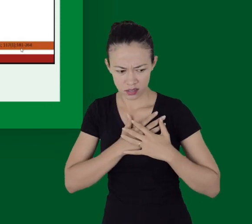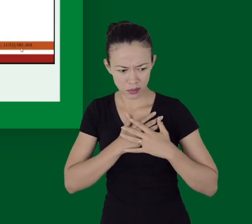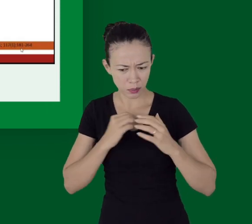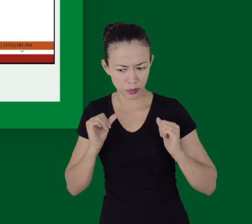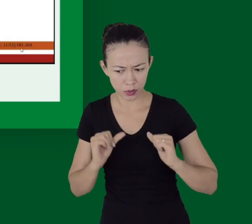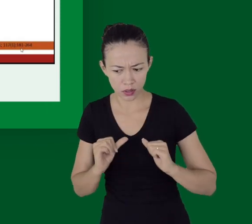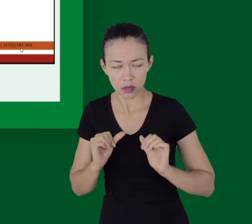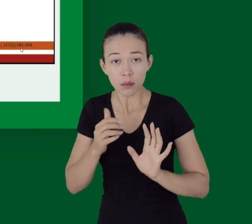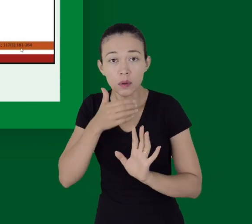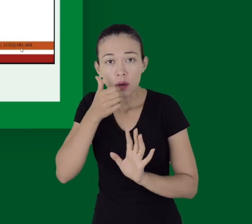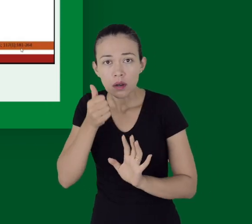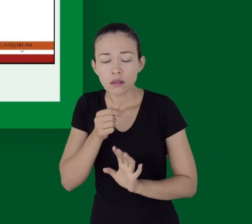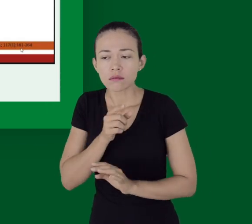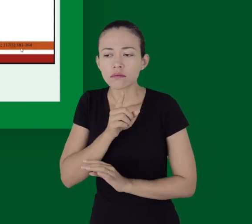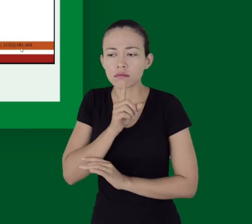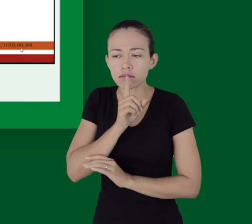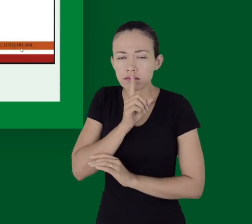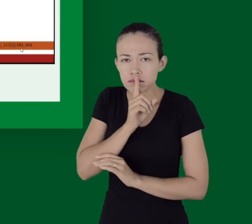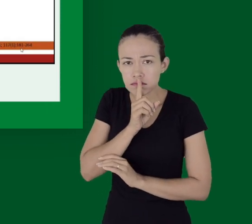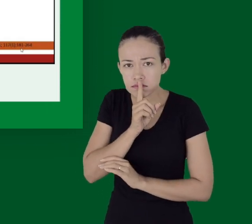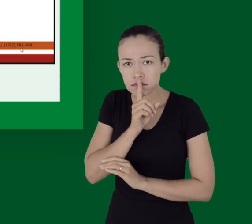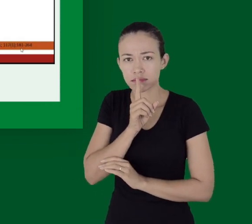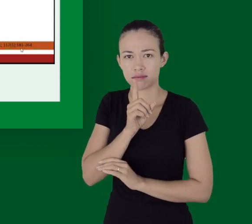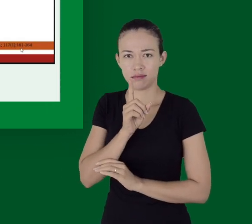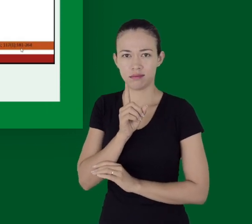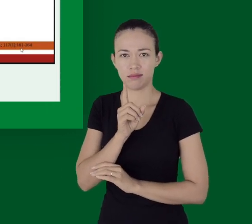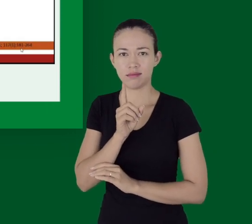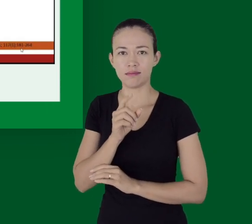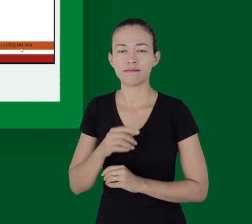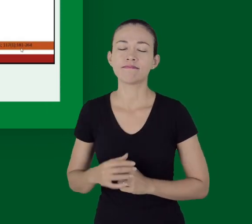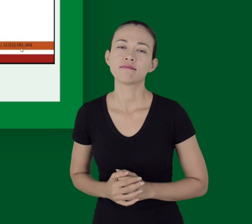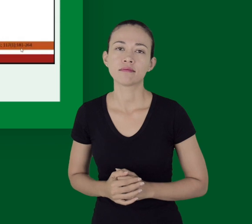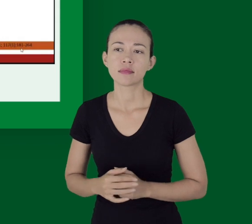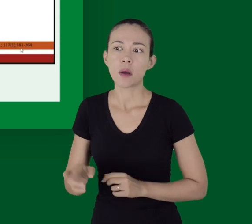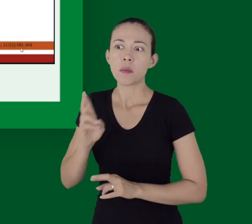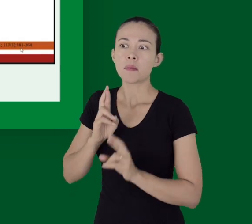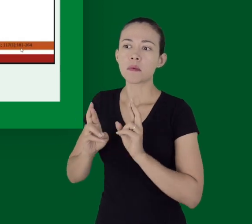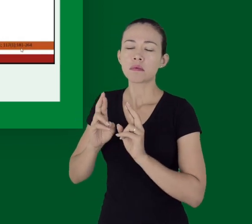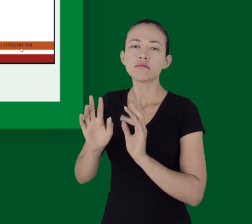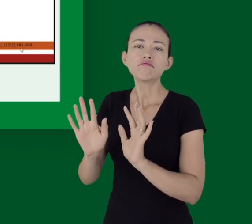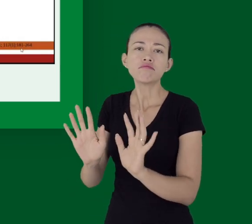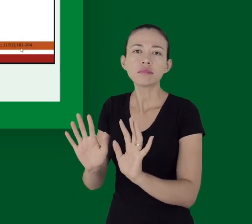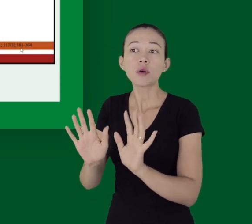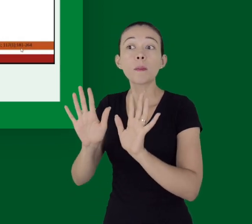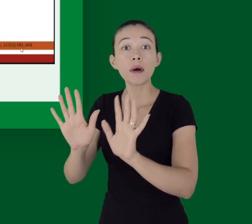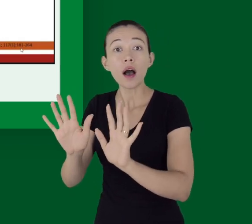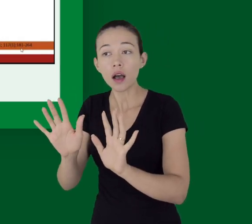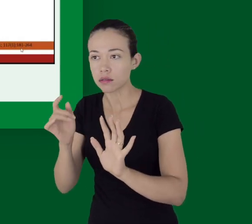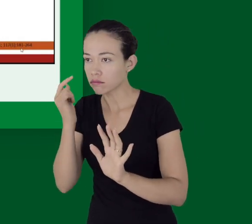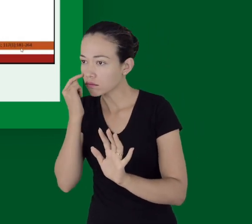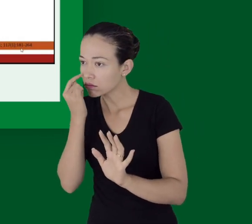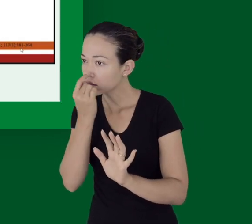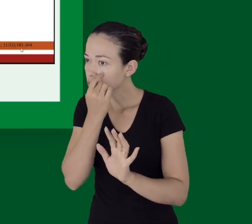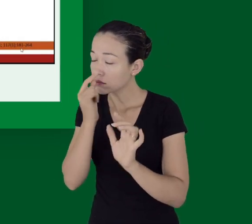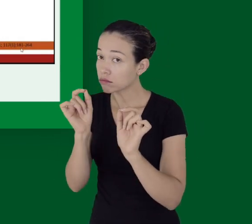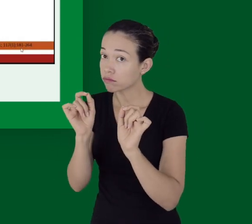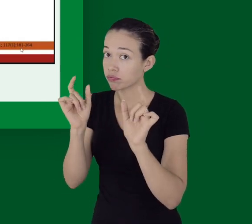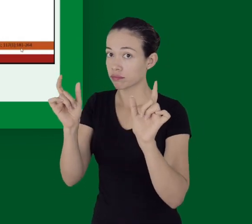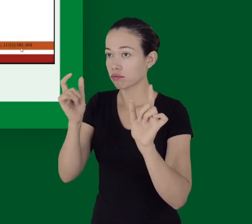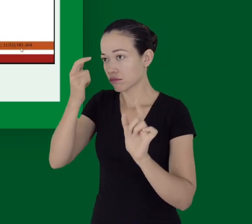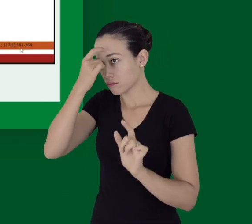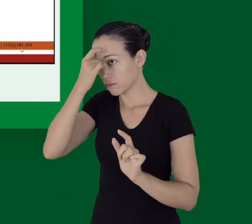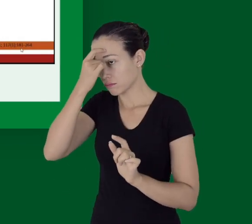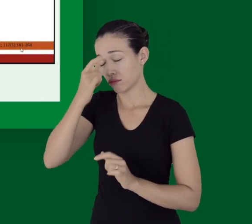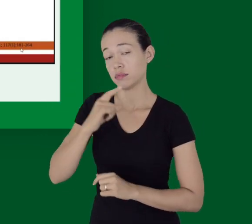Existe um mnemônico chamado quando o paciente te comove, ele ganha move. O que um paciente que te comove?